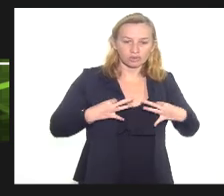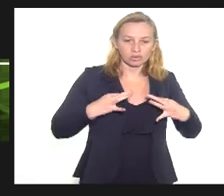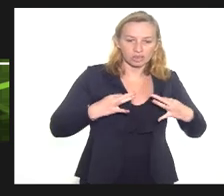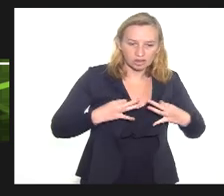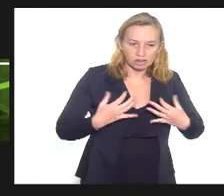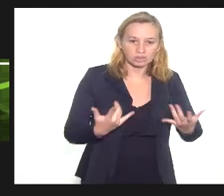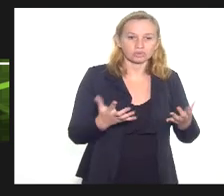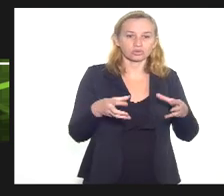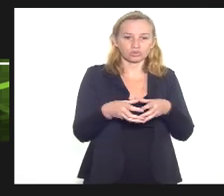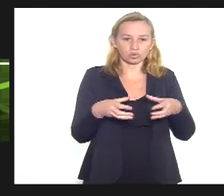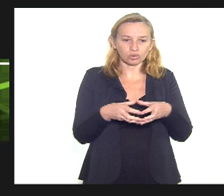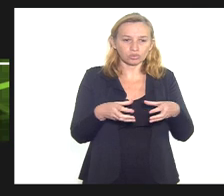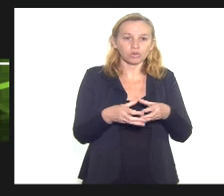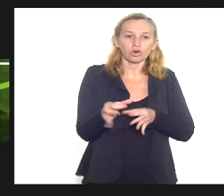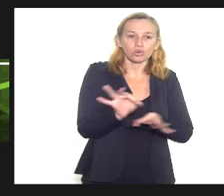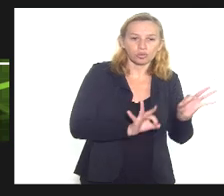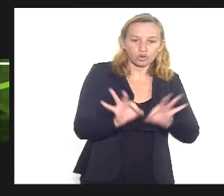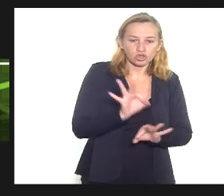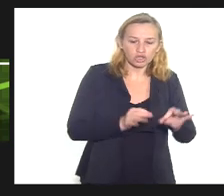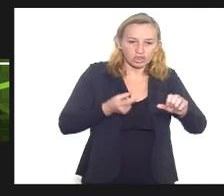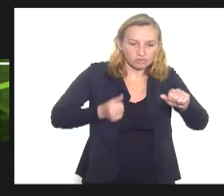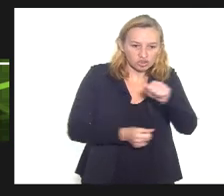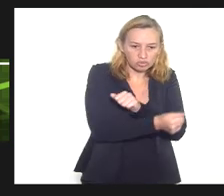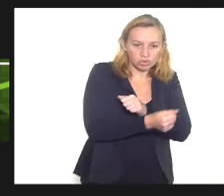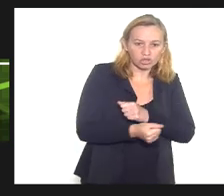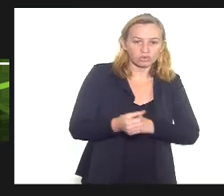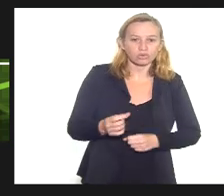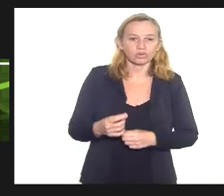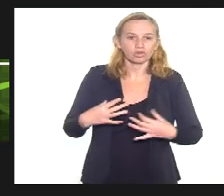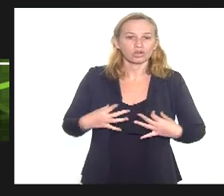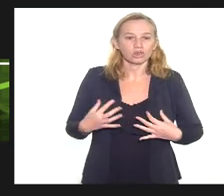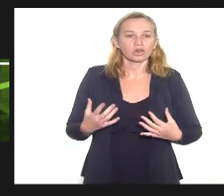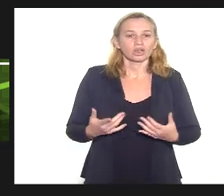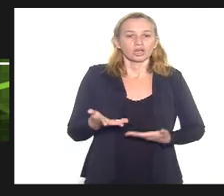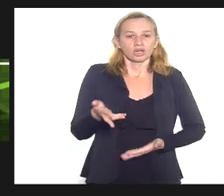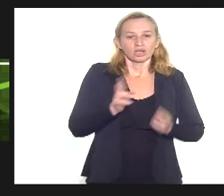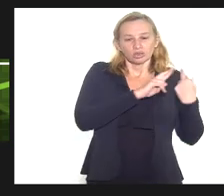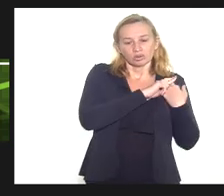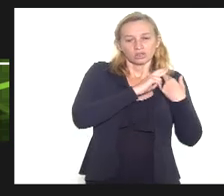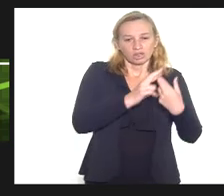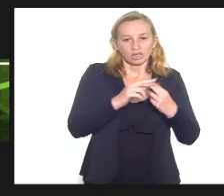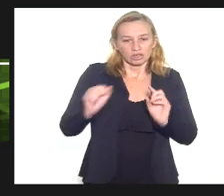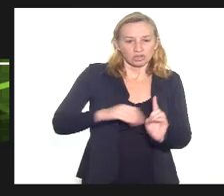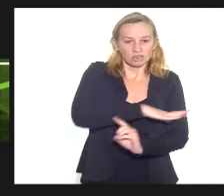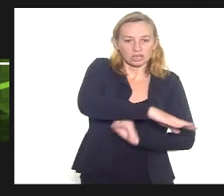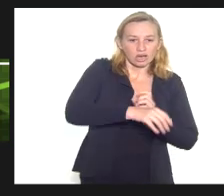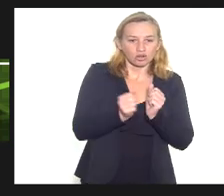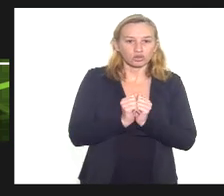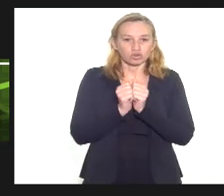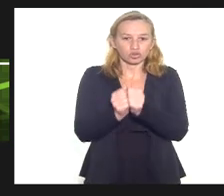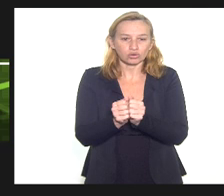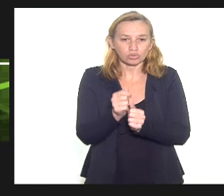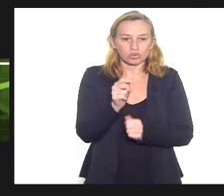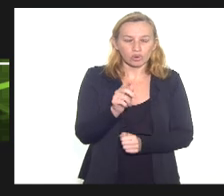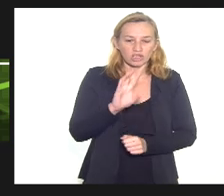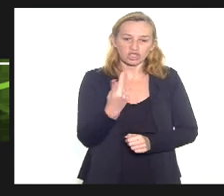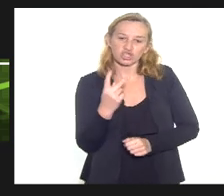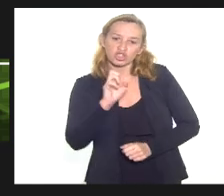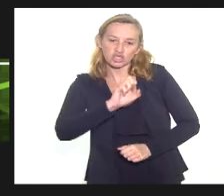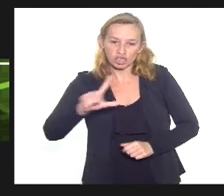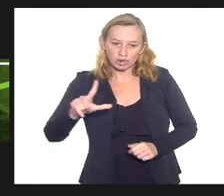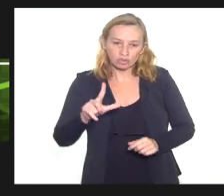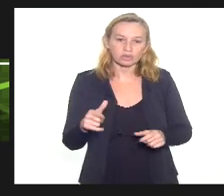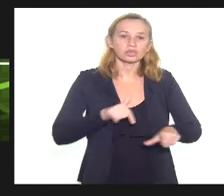corporativo, um projeto de investimento voluntário, nossa responsabilidade social junto com a Shell, denominado Mar Atento, que trabalha também